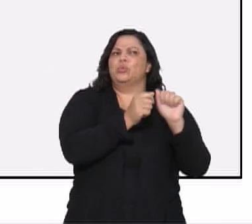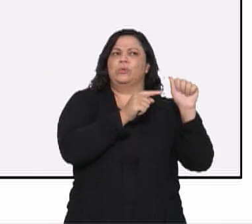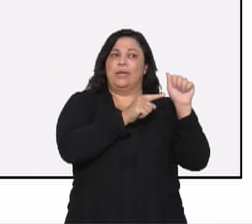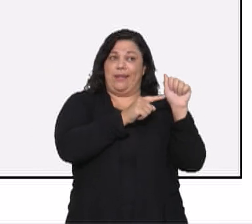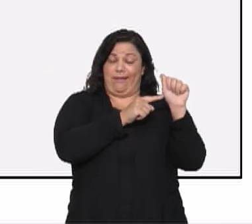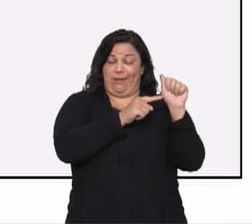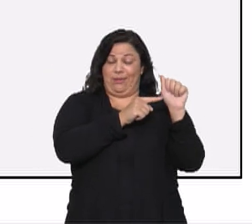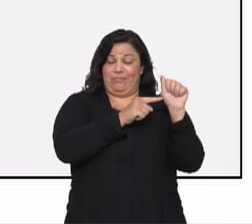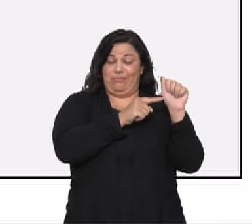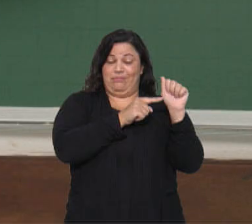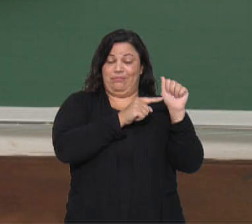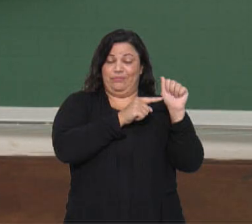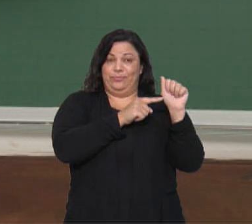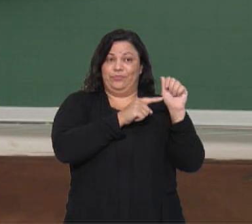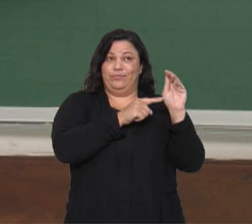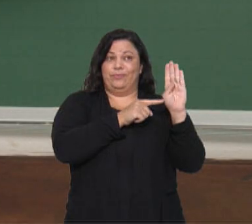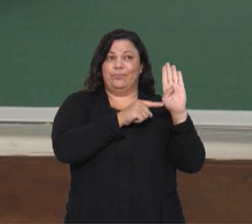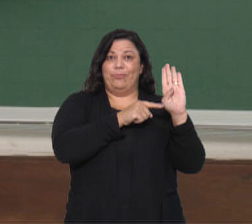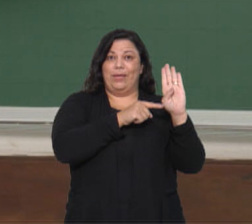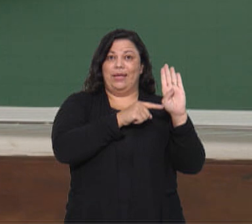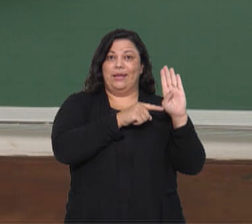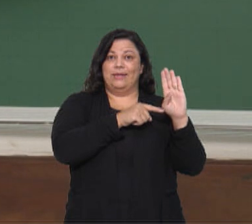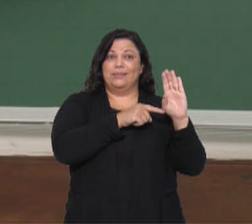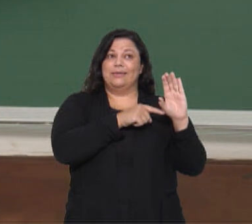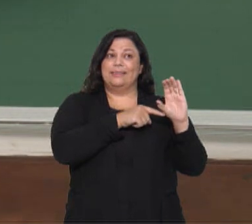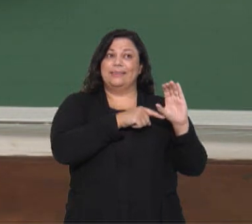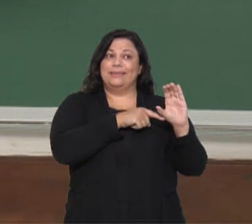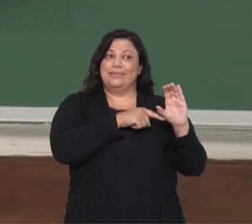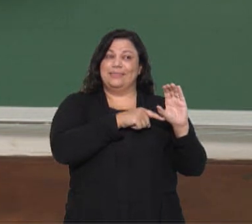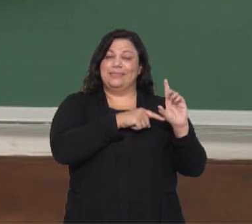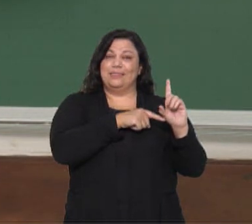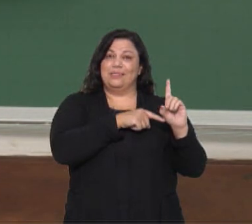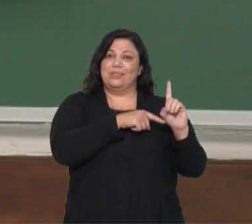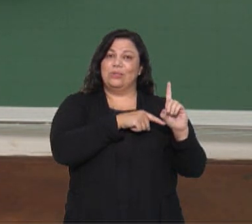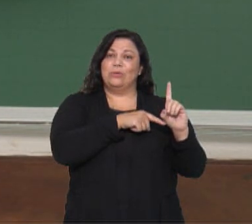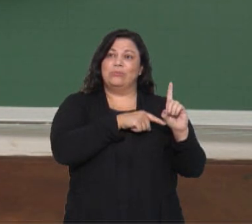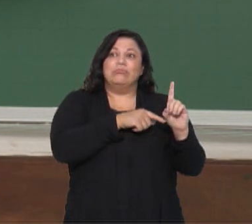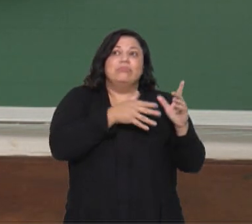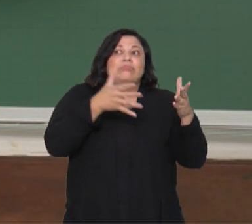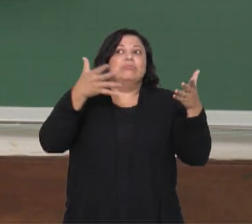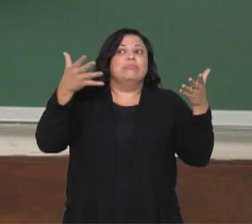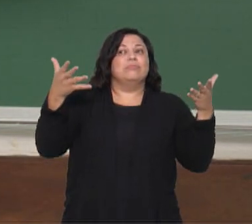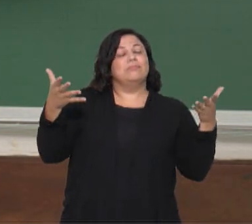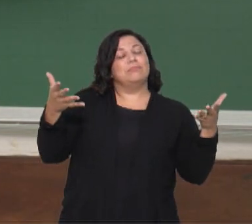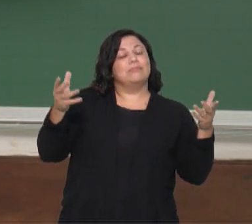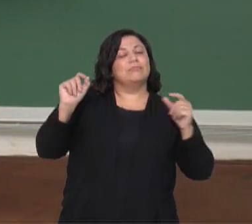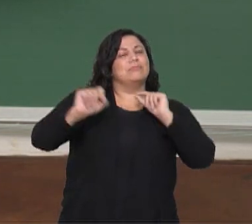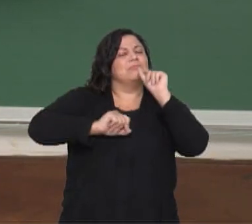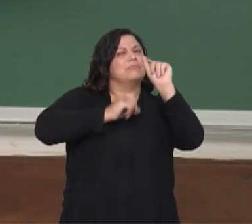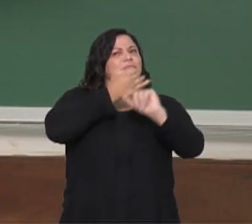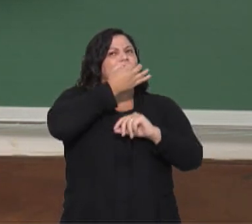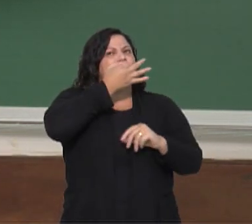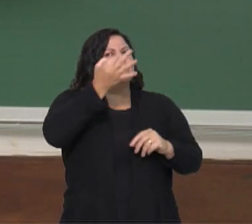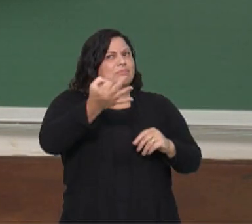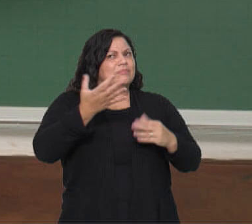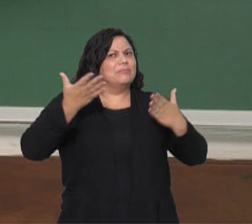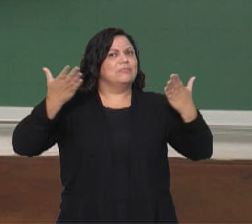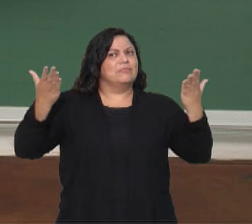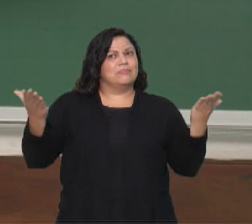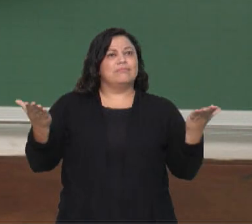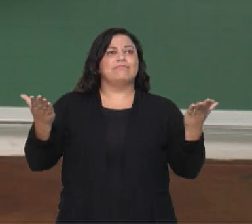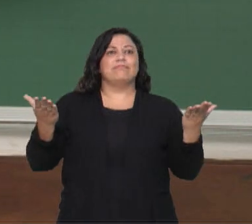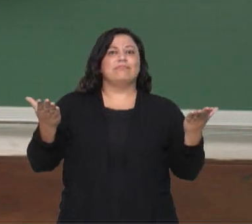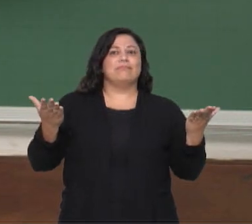a pedra molhada? É o período nomadismo? Ou é a idade da pedra polida? O que vocês acham?